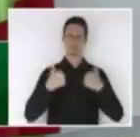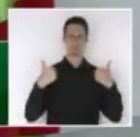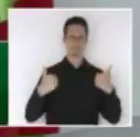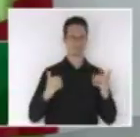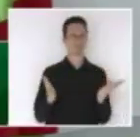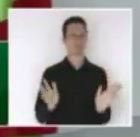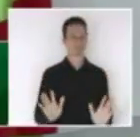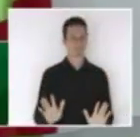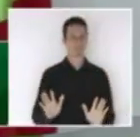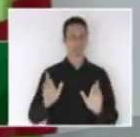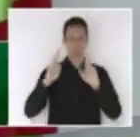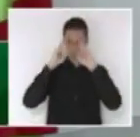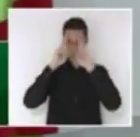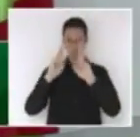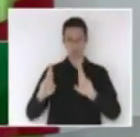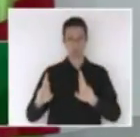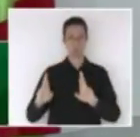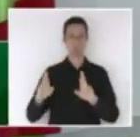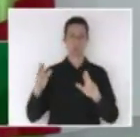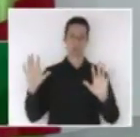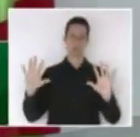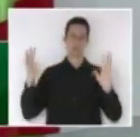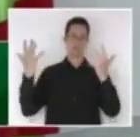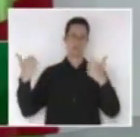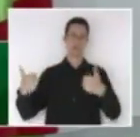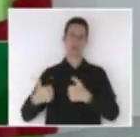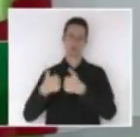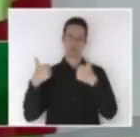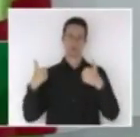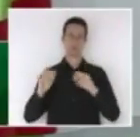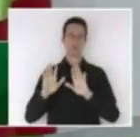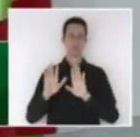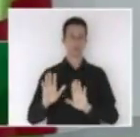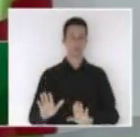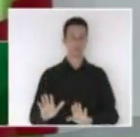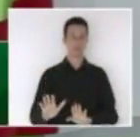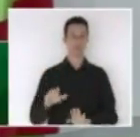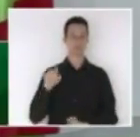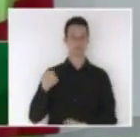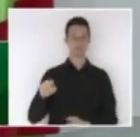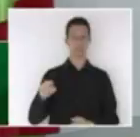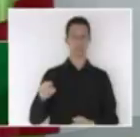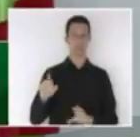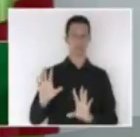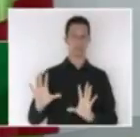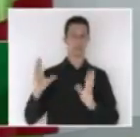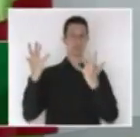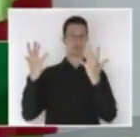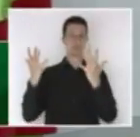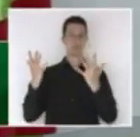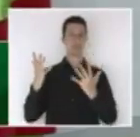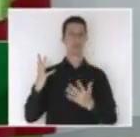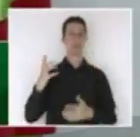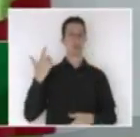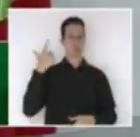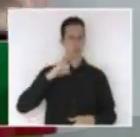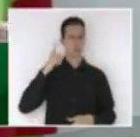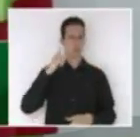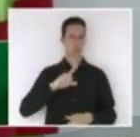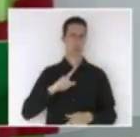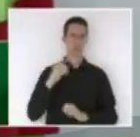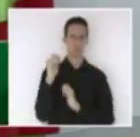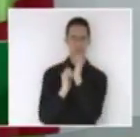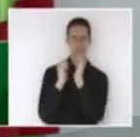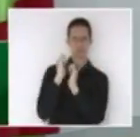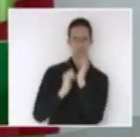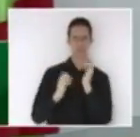que a Oktoberfest merece. Mas a Oktoberfest, como disse o deputado Ismael, vai buscar nas cervejarias, nas